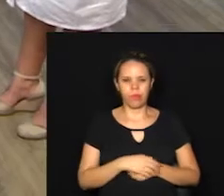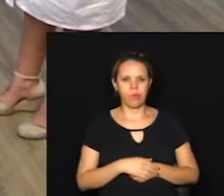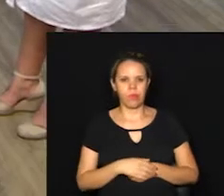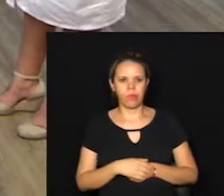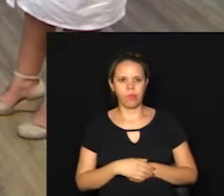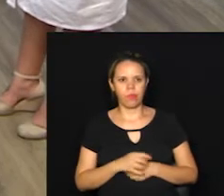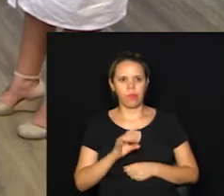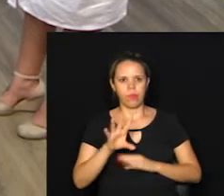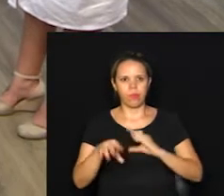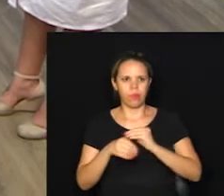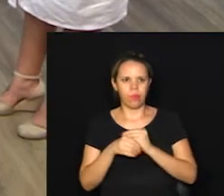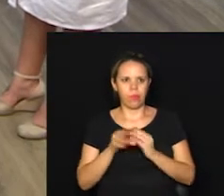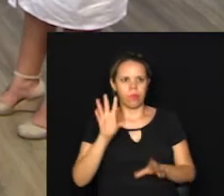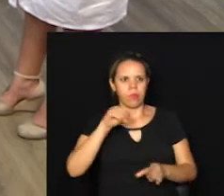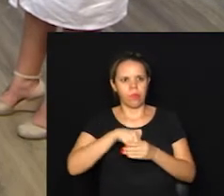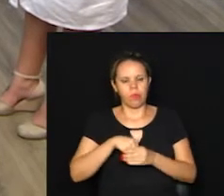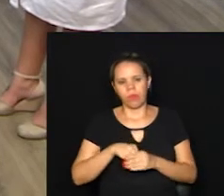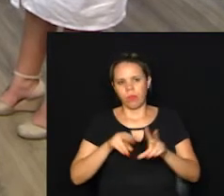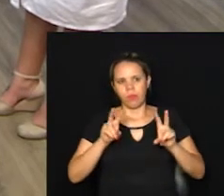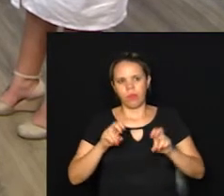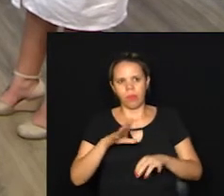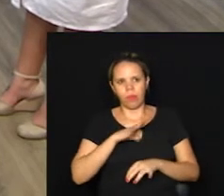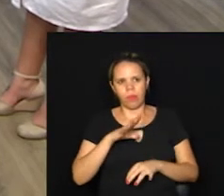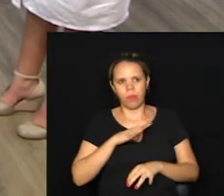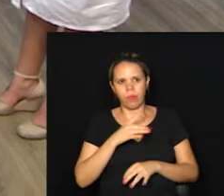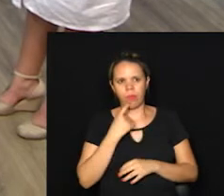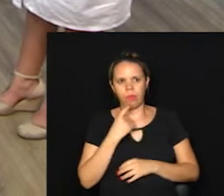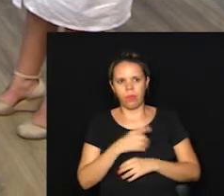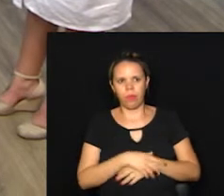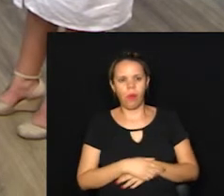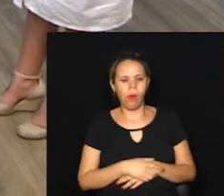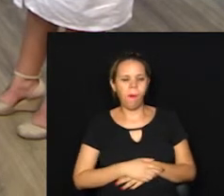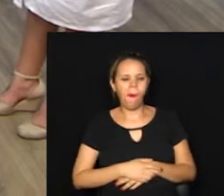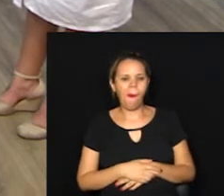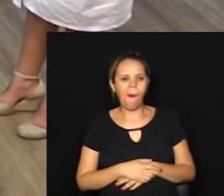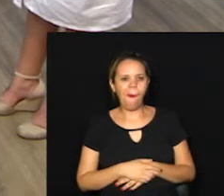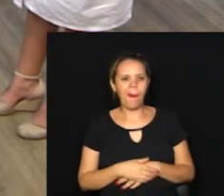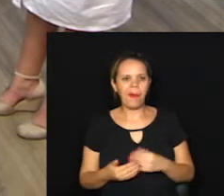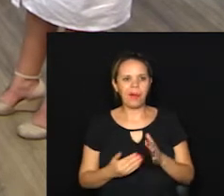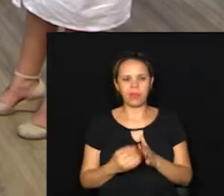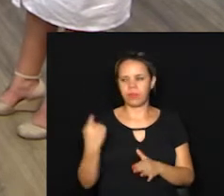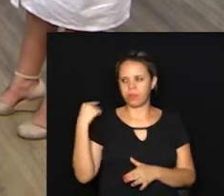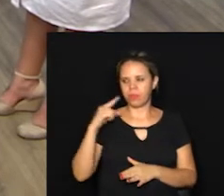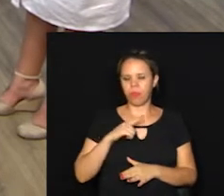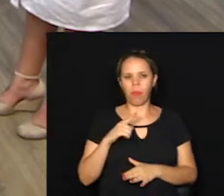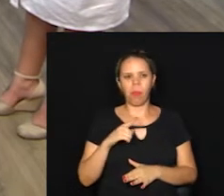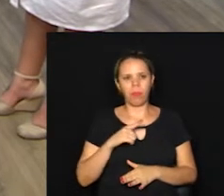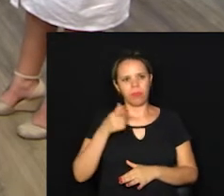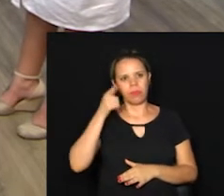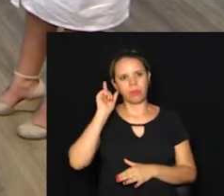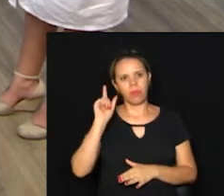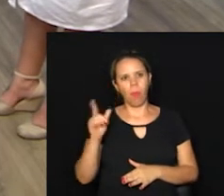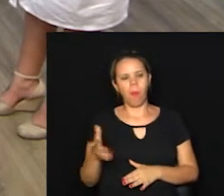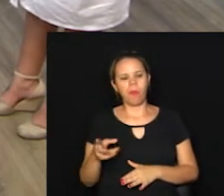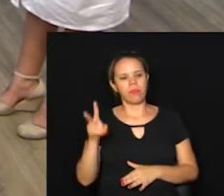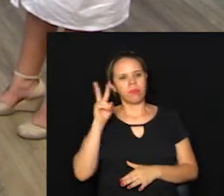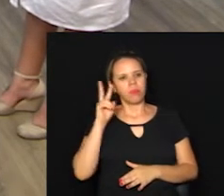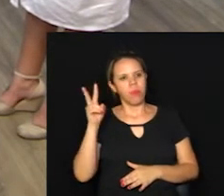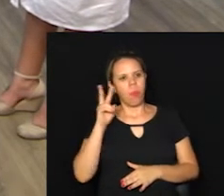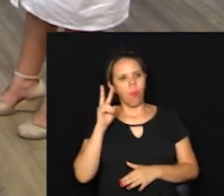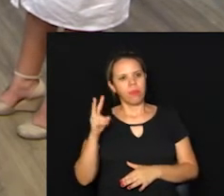uma atualização em relação à cidade de Campinas, a última que nós temos de ontem, né, da